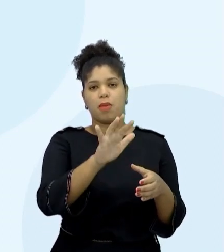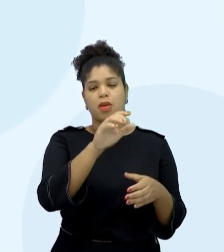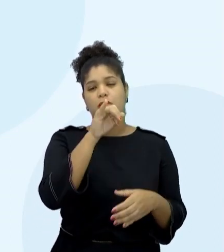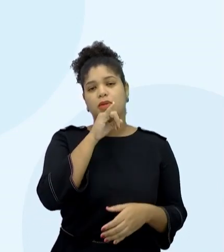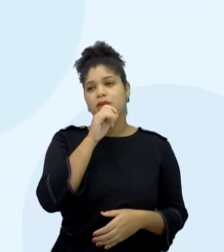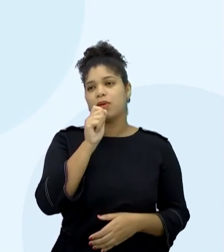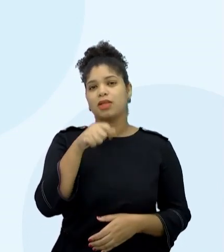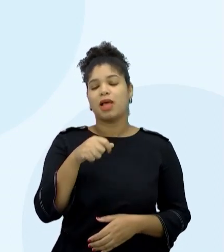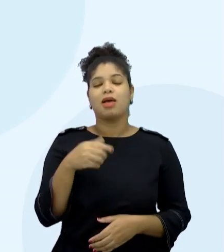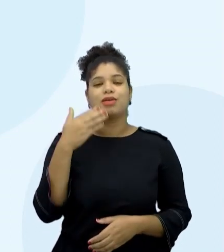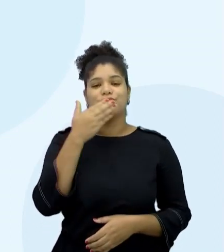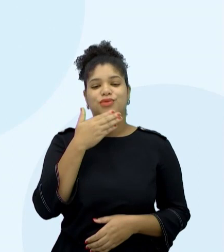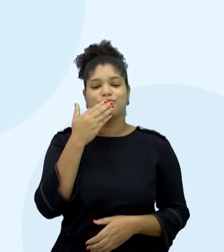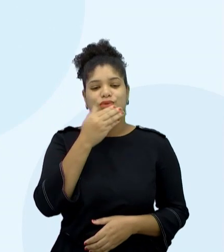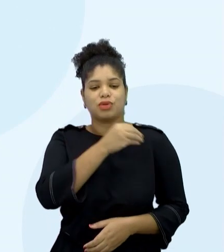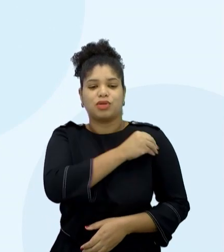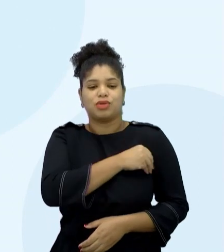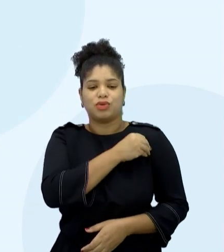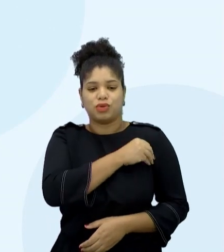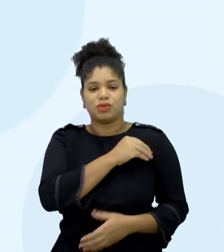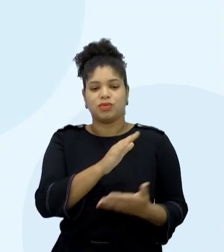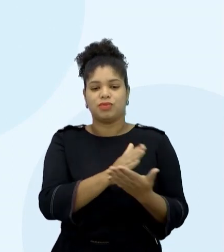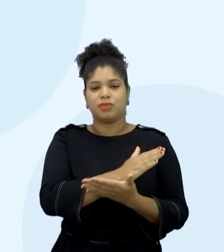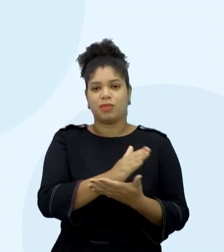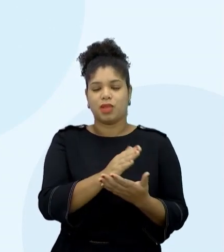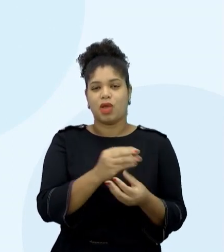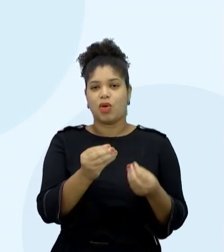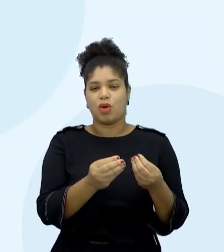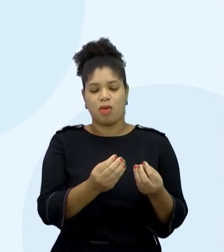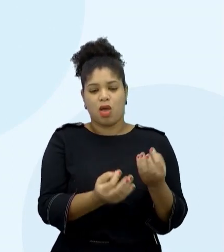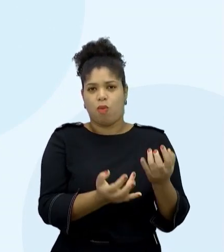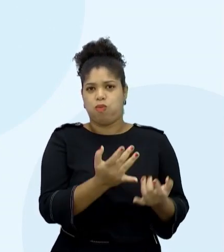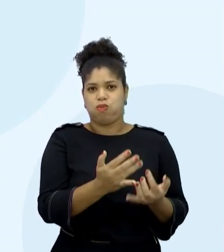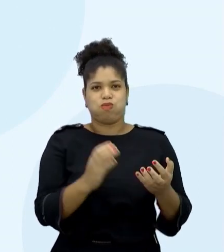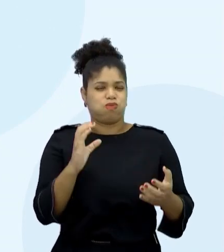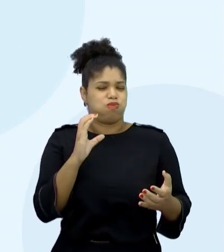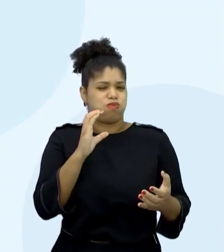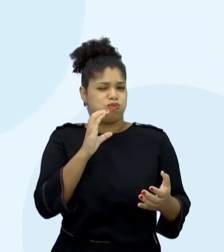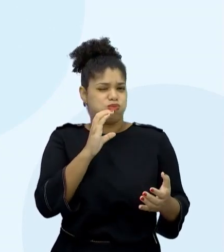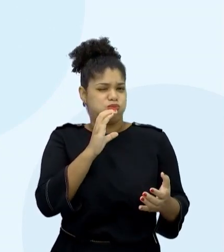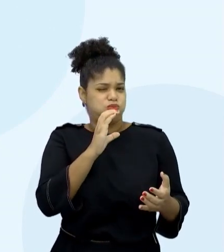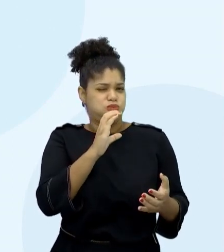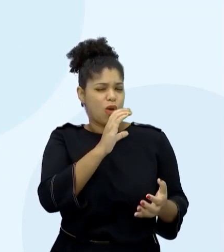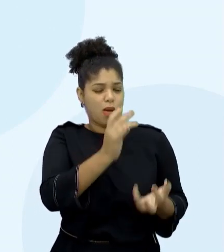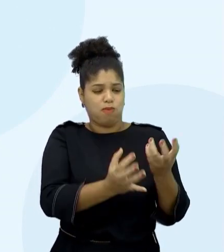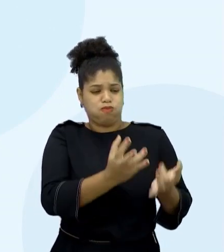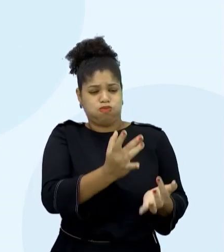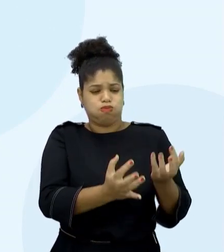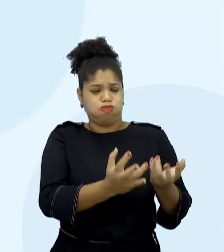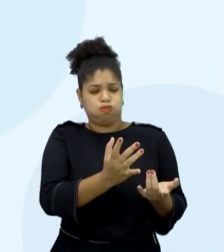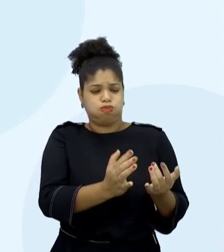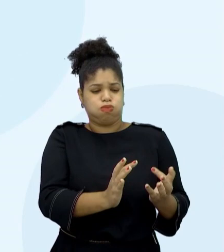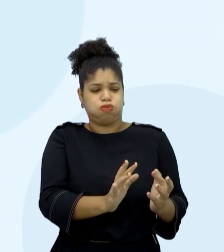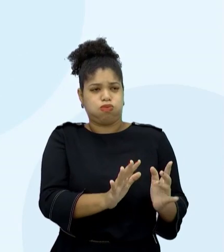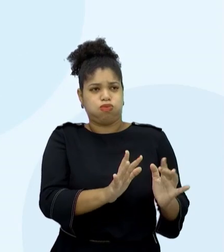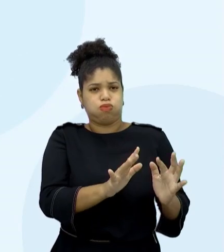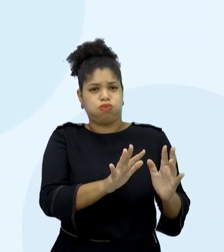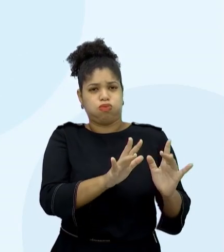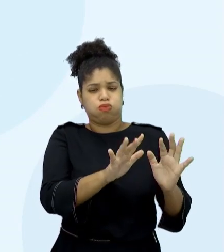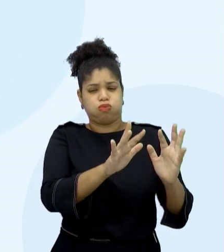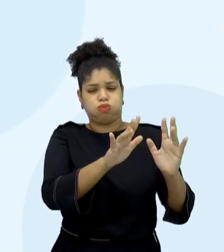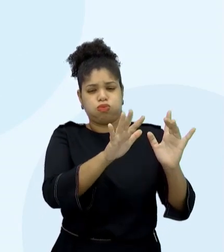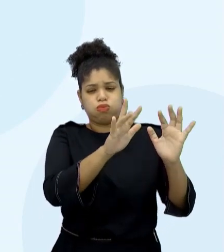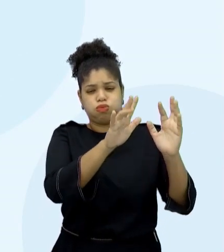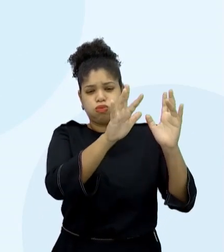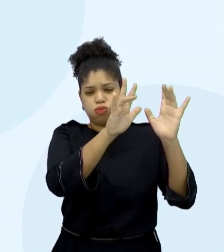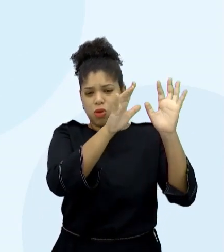do álcool por esse processo, né? Você esquenta, a ebulição ajuda num processo de evaporação, esse